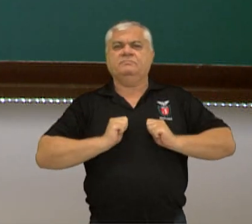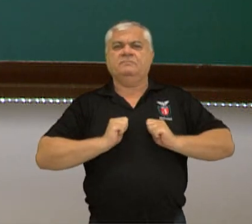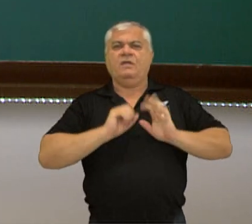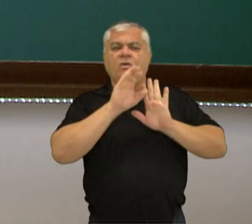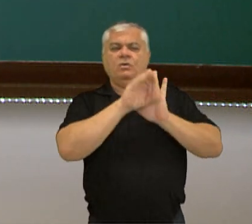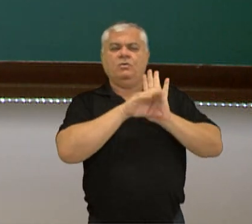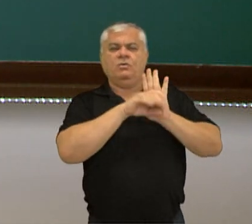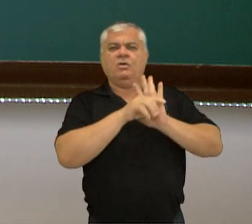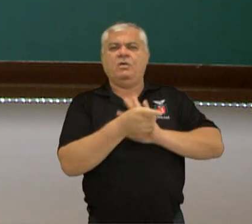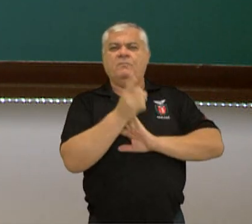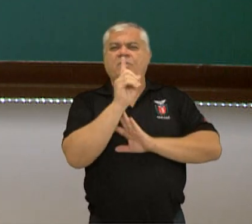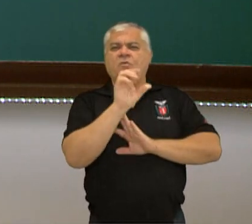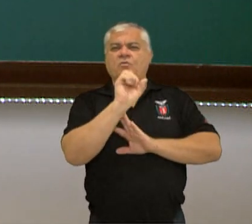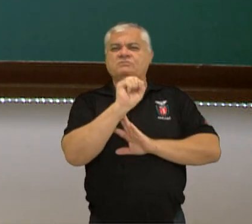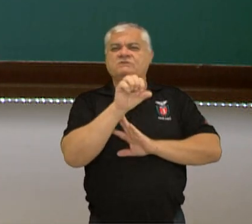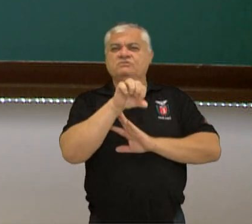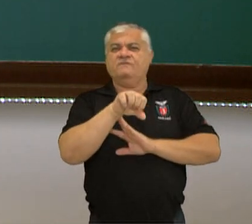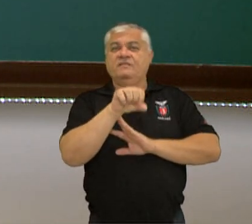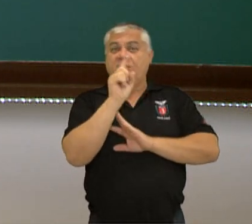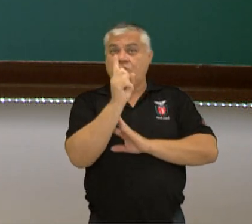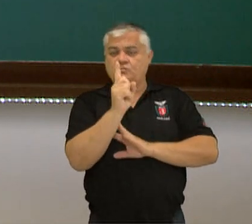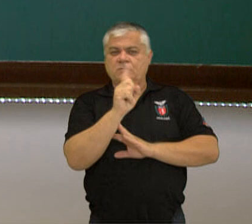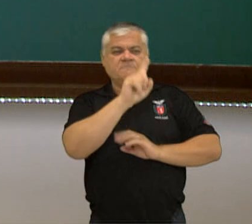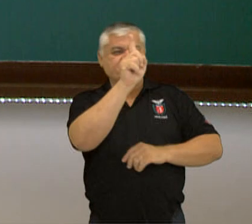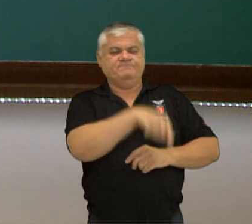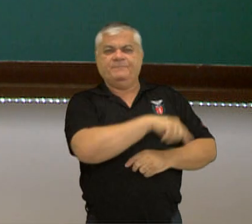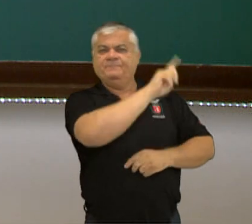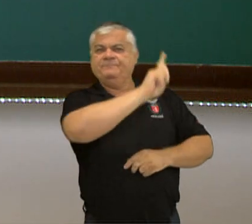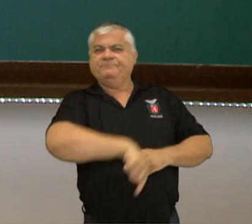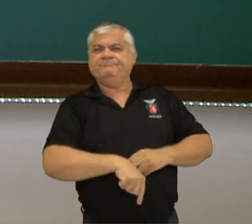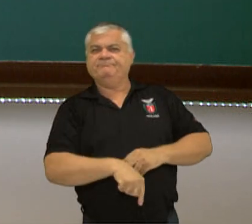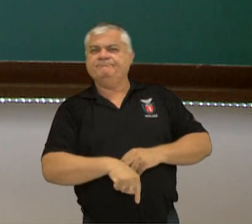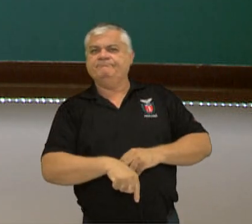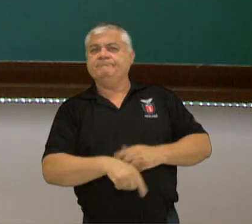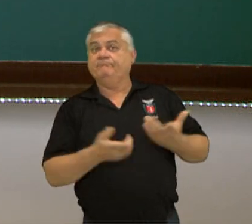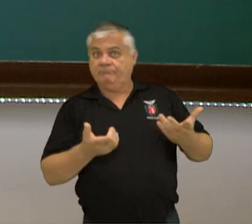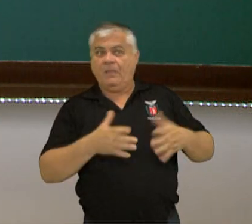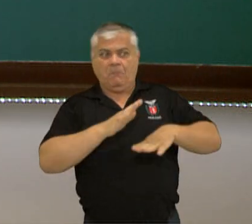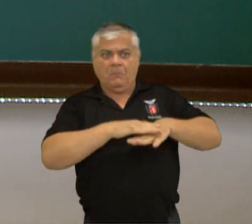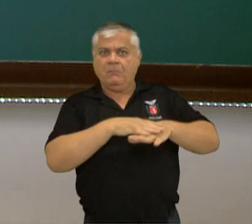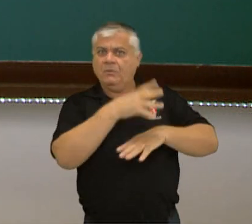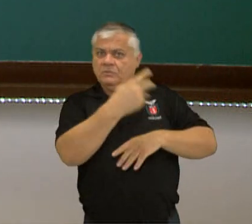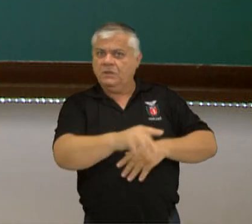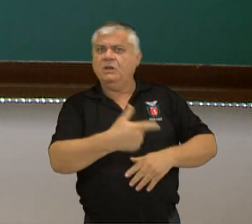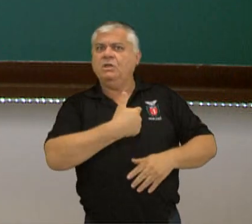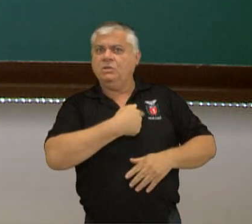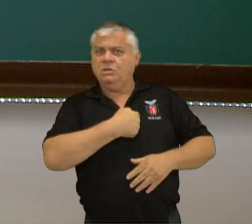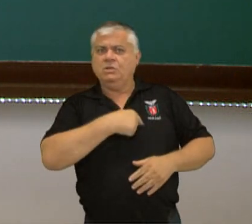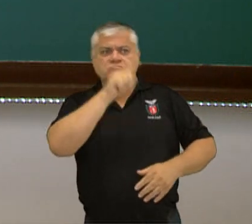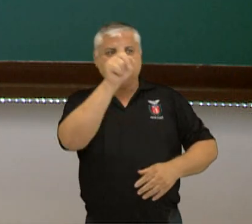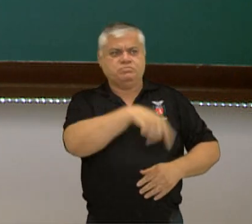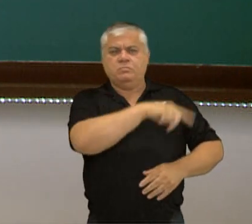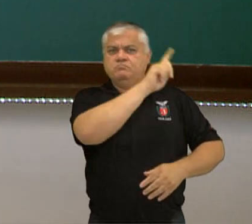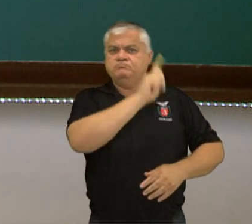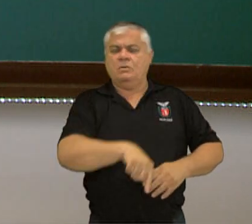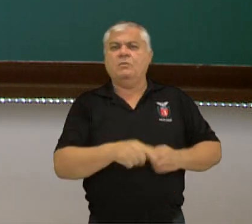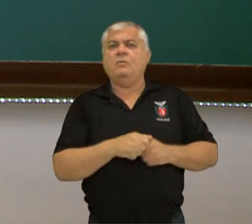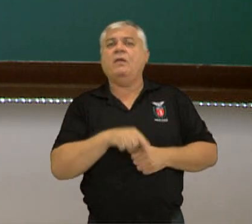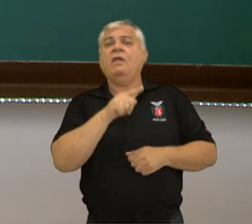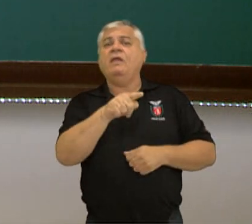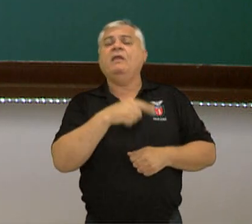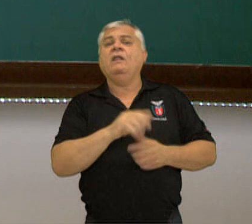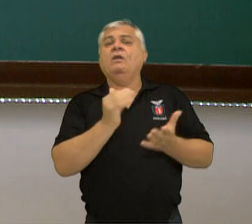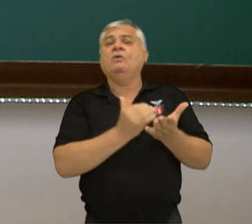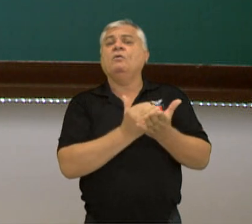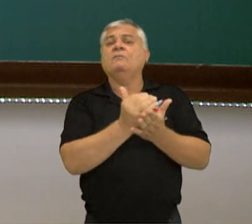de 1891. Cancelando essa Constituição, ele diz, ele próprio, que ele passou a exercer